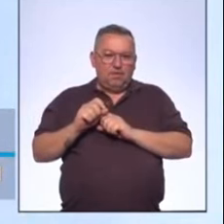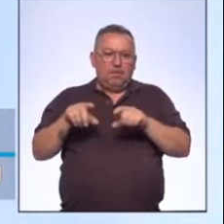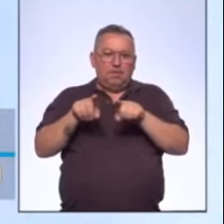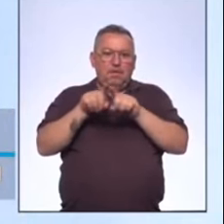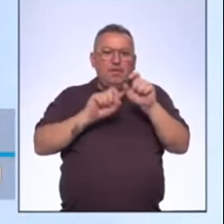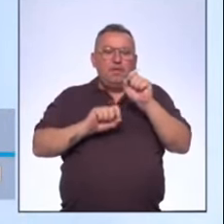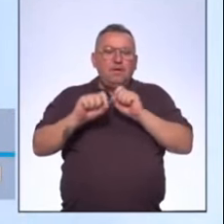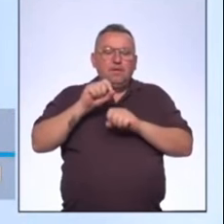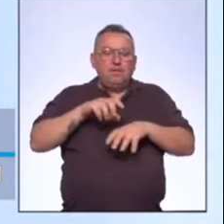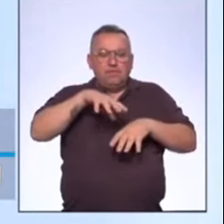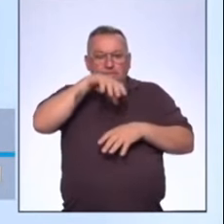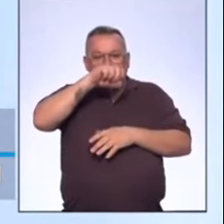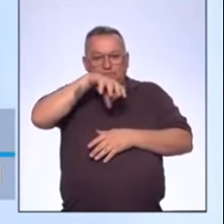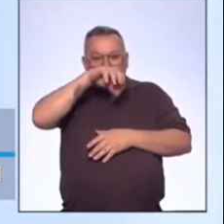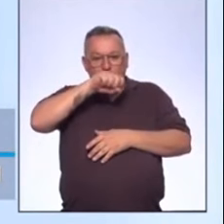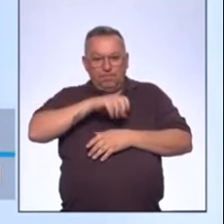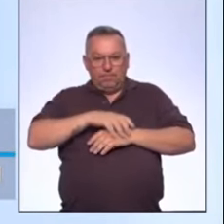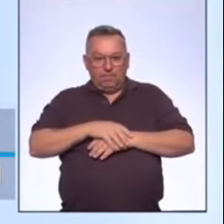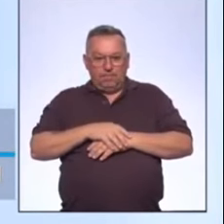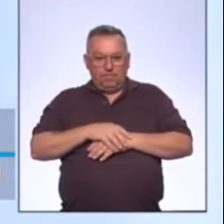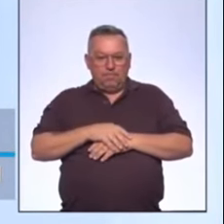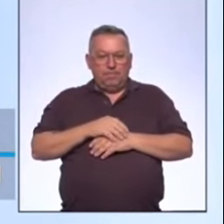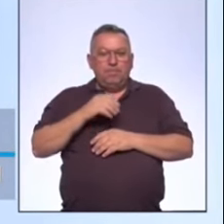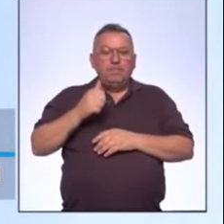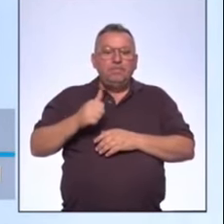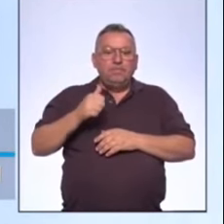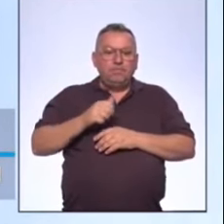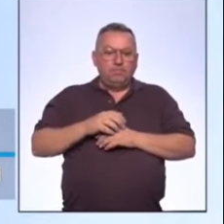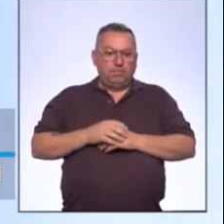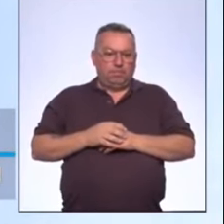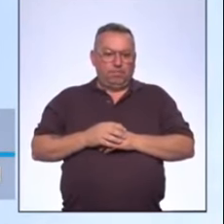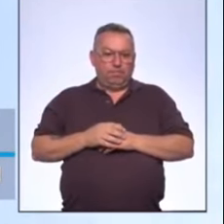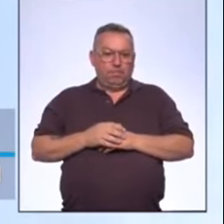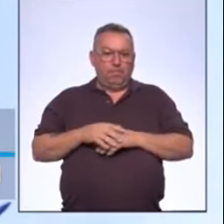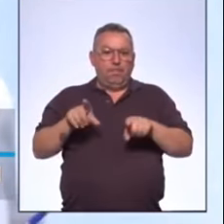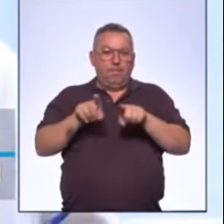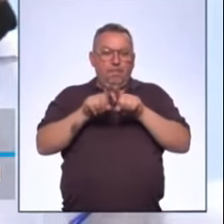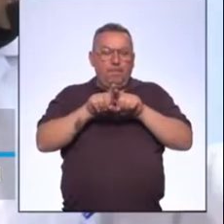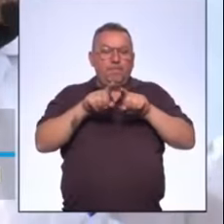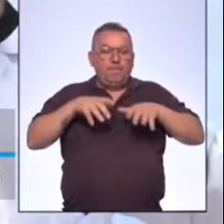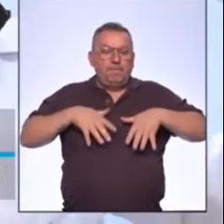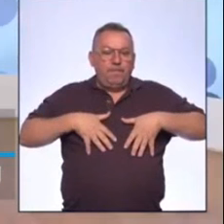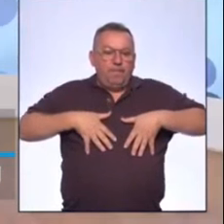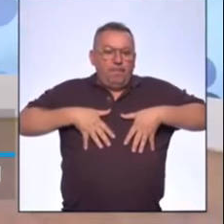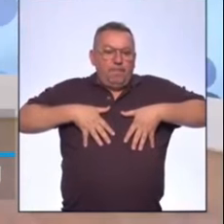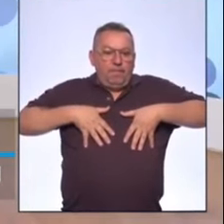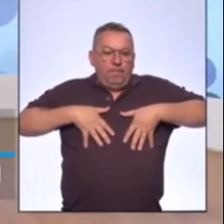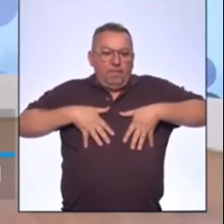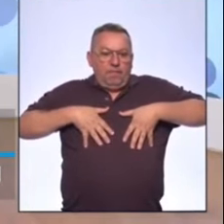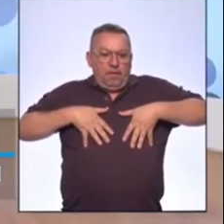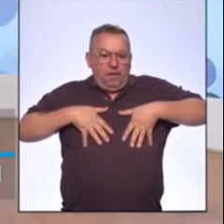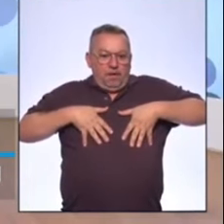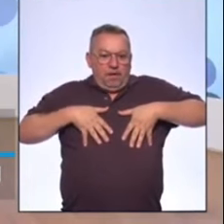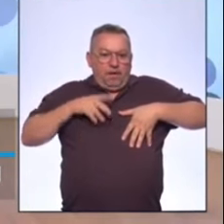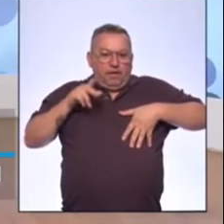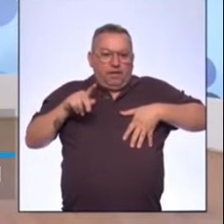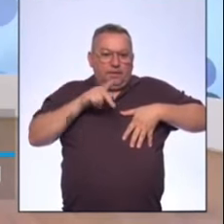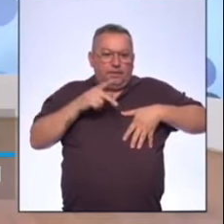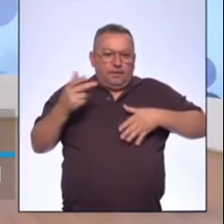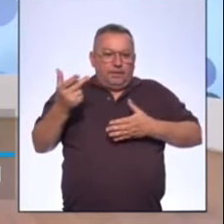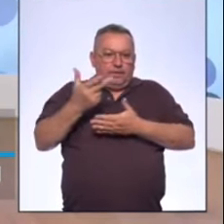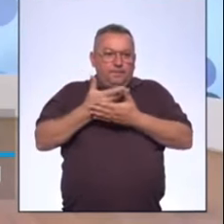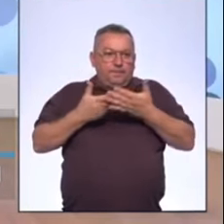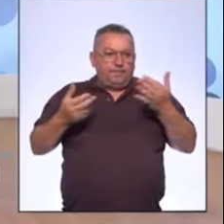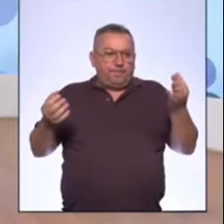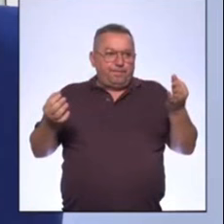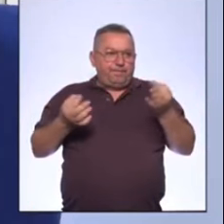sistema respiratório, tá bom? Então você vai ter o pulmão, né, que o professor está fazendo muito bem